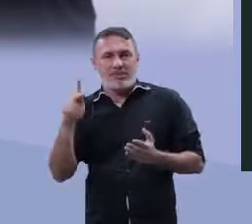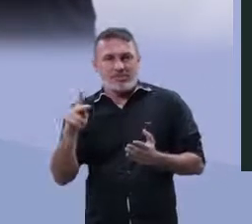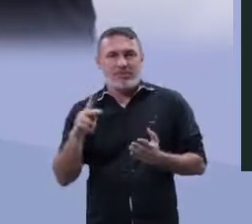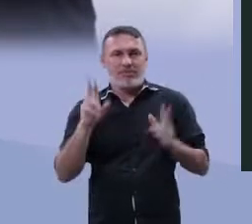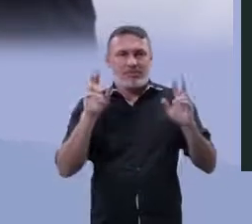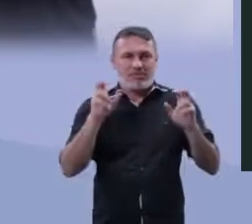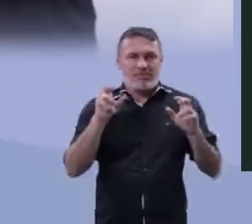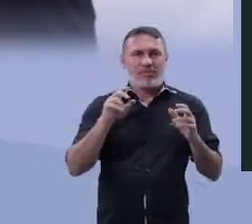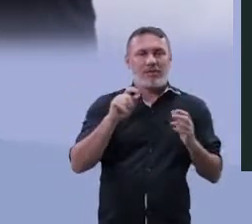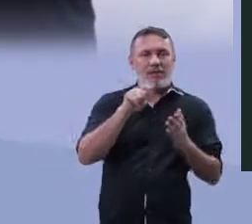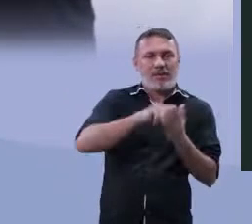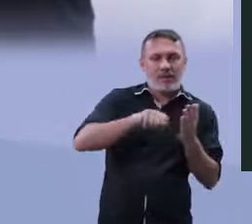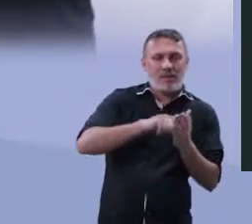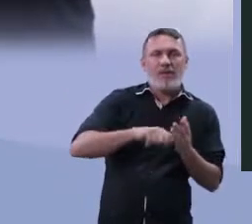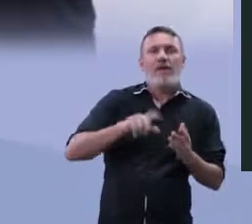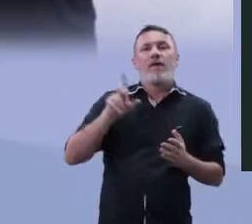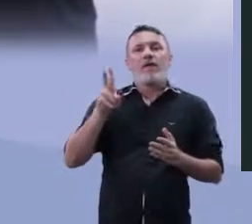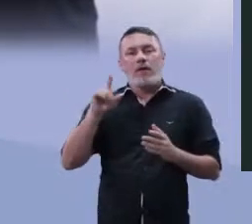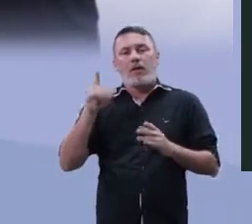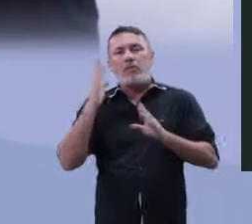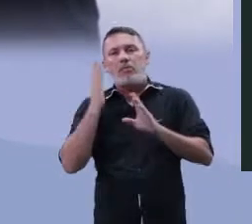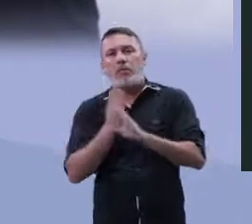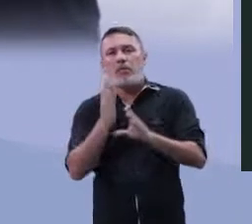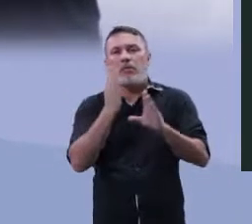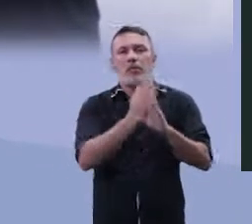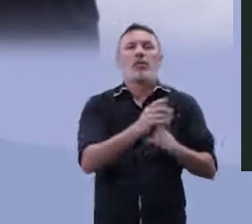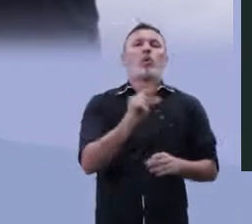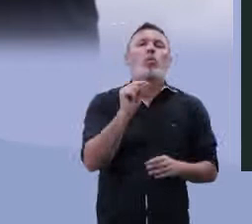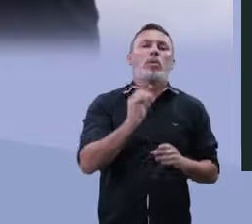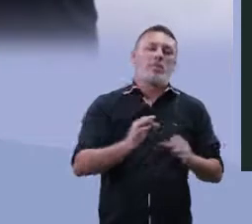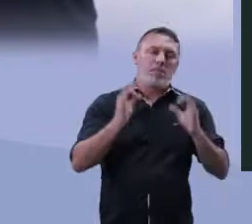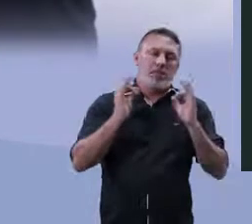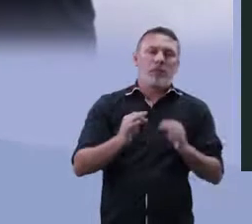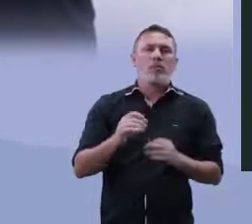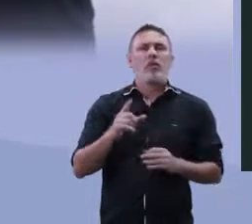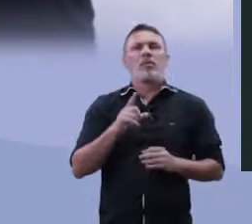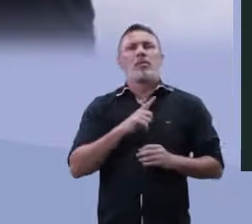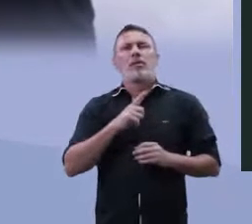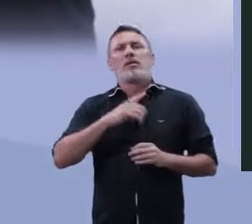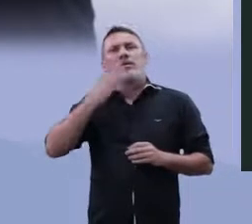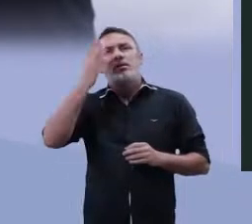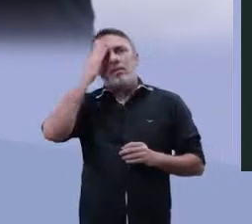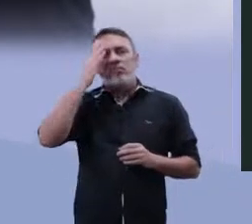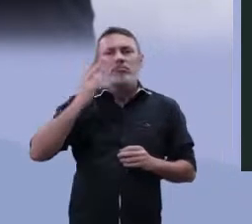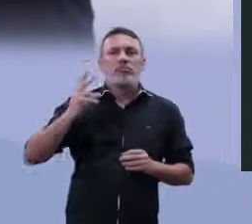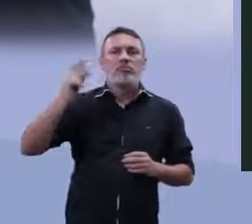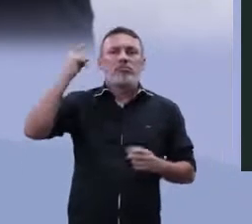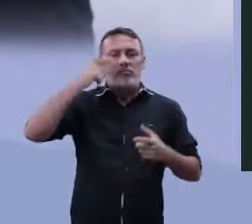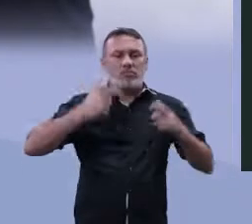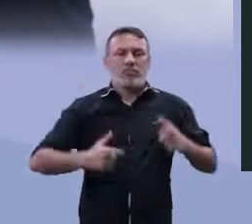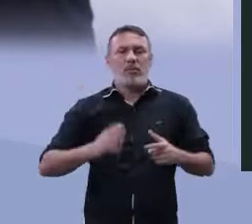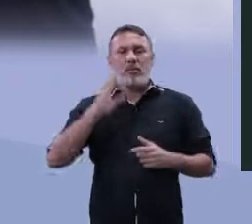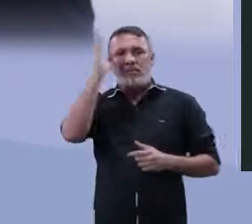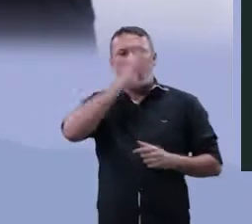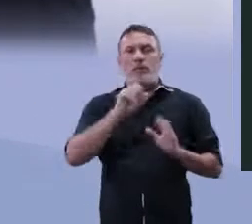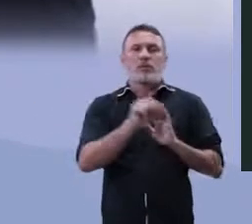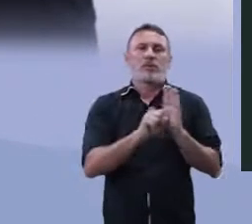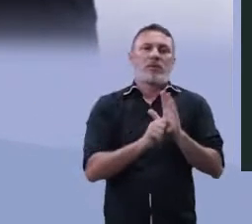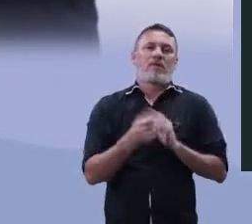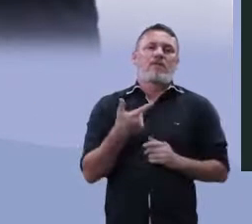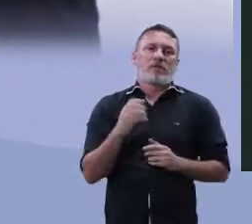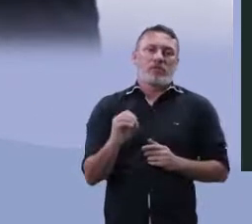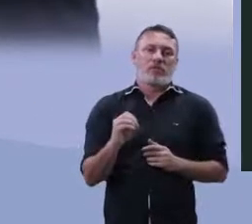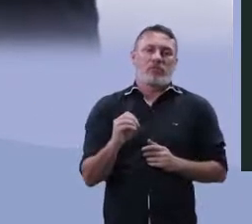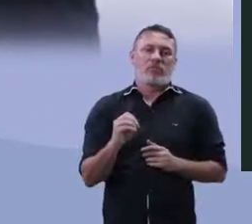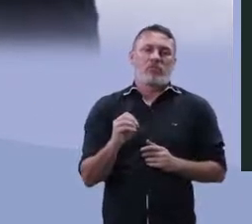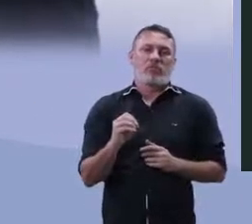Sérgio Buarque, né, do Buarque de Holanda, para identificar exatamente como é que é o Brasil do século